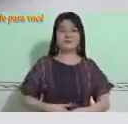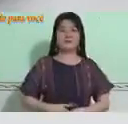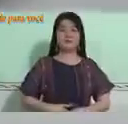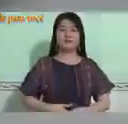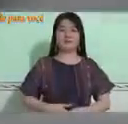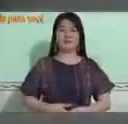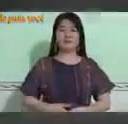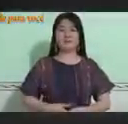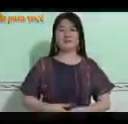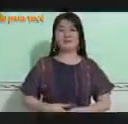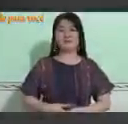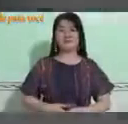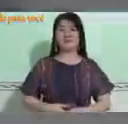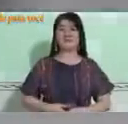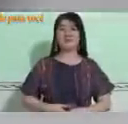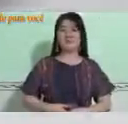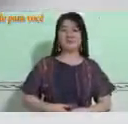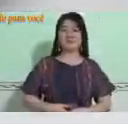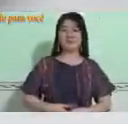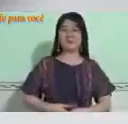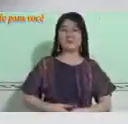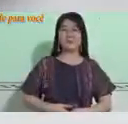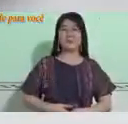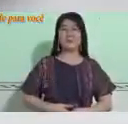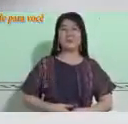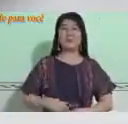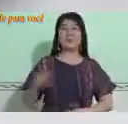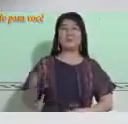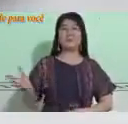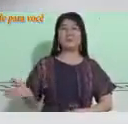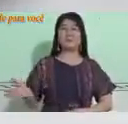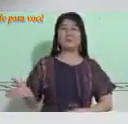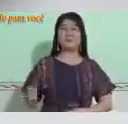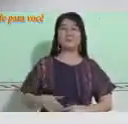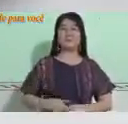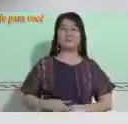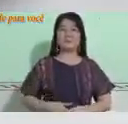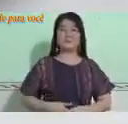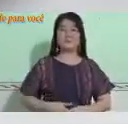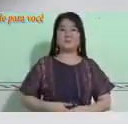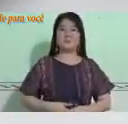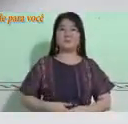Maria, vírgula, café gelato e na diz de que não seja vermelha ou roxa.